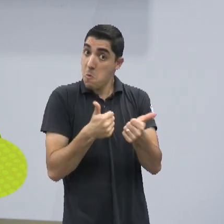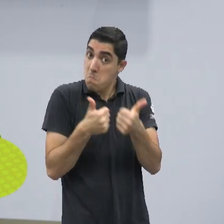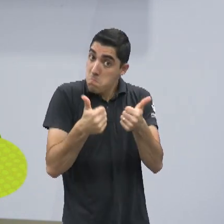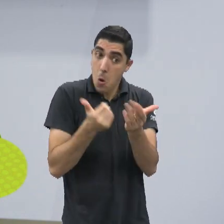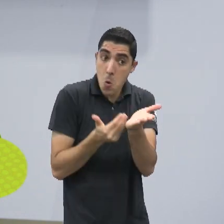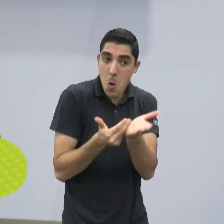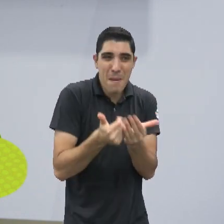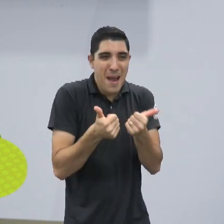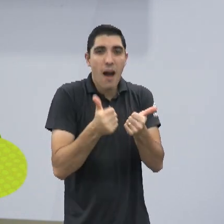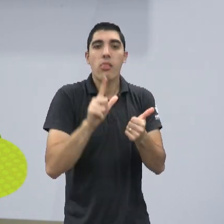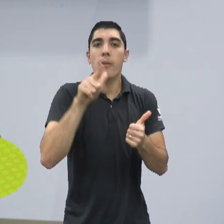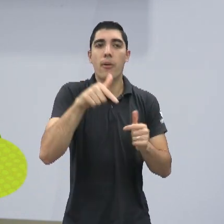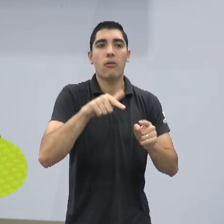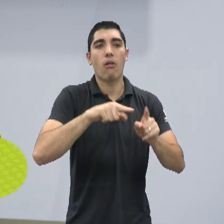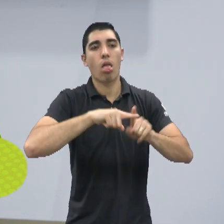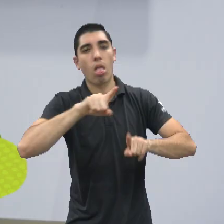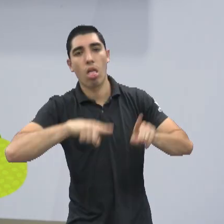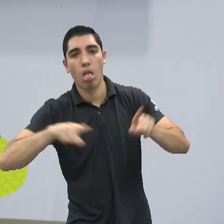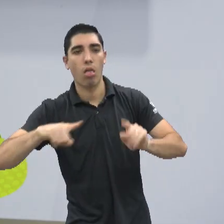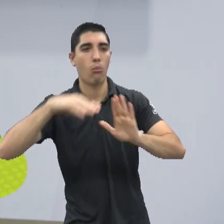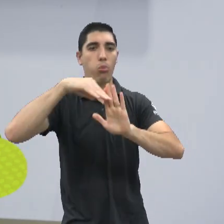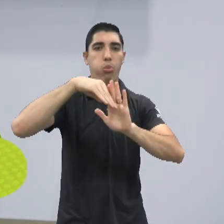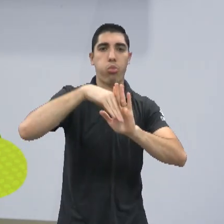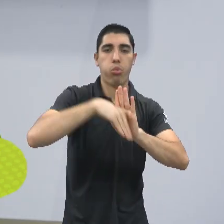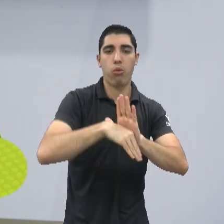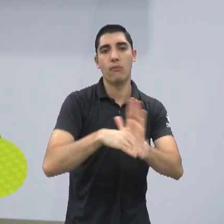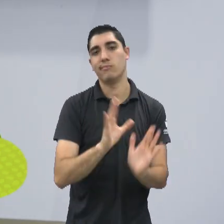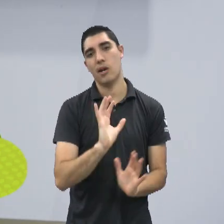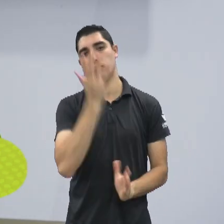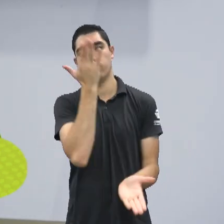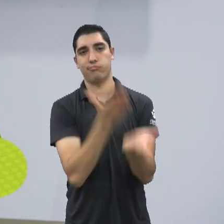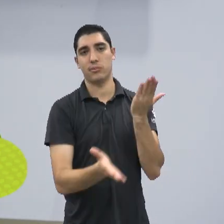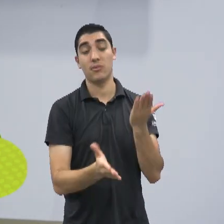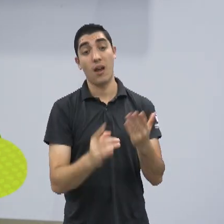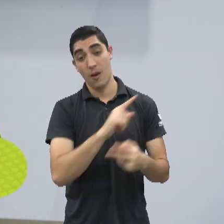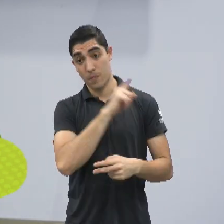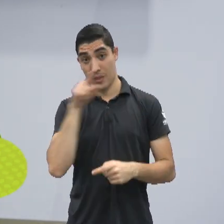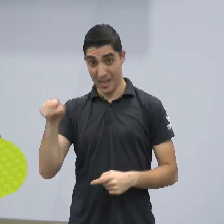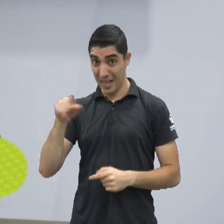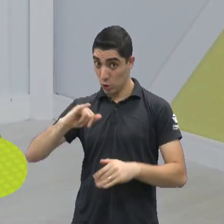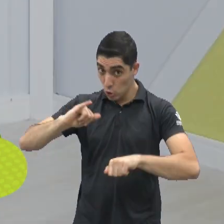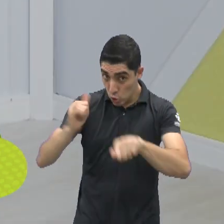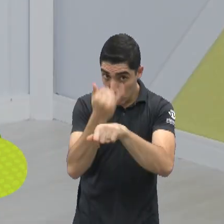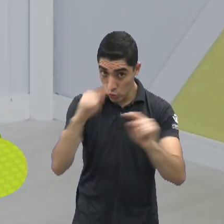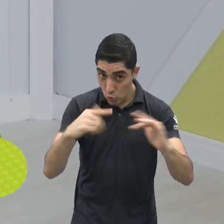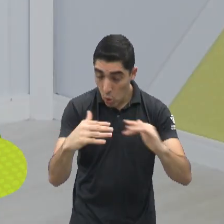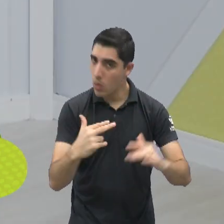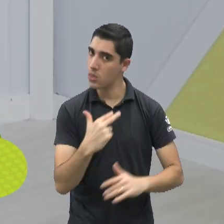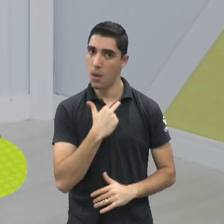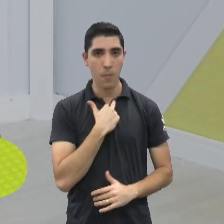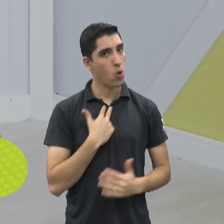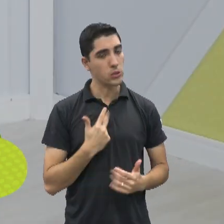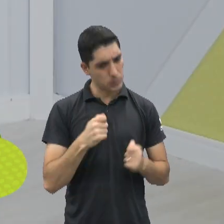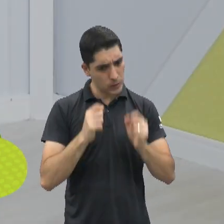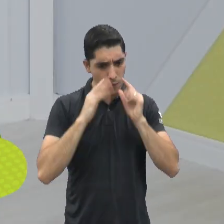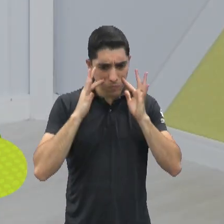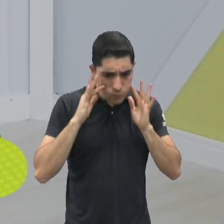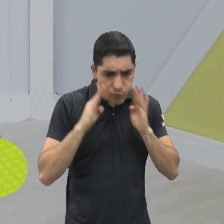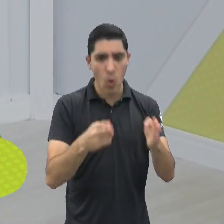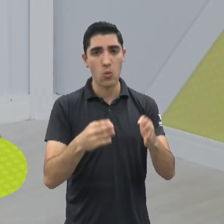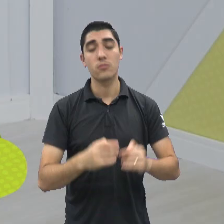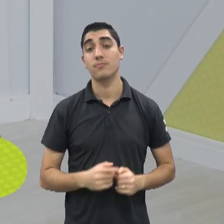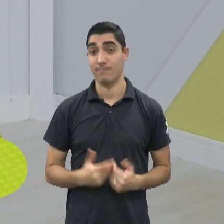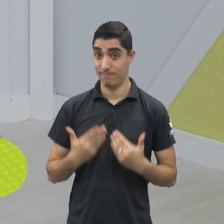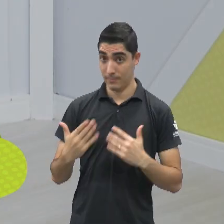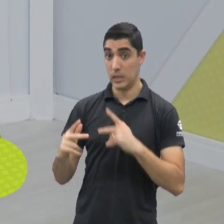e acaba perdendo, e contra o Joinville, margem de erro tem que ser 0. Pois é, o São José precisa voltar aos trilhos aí, porque